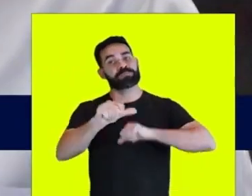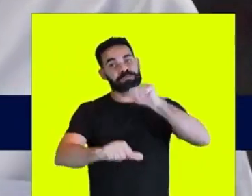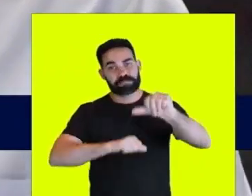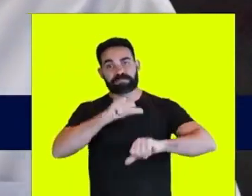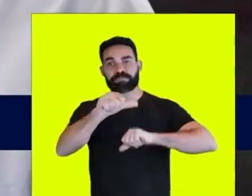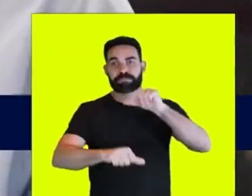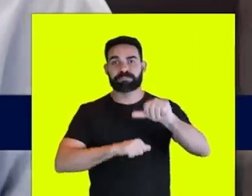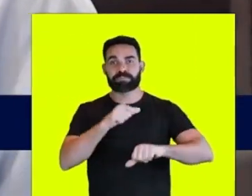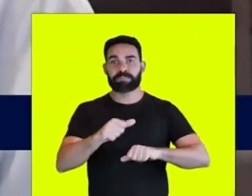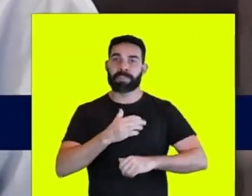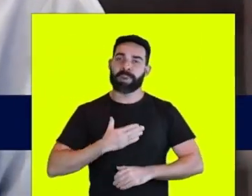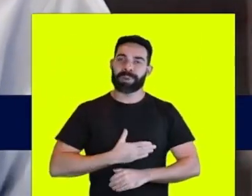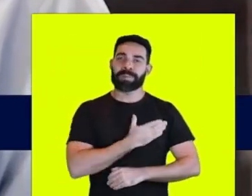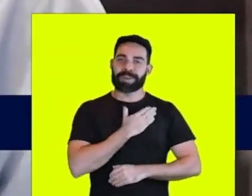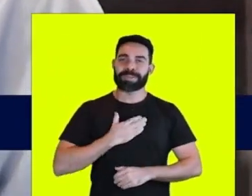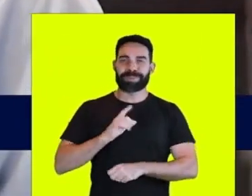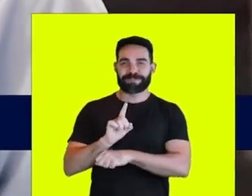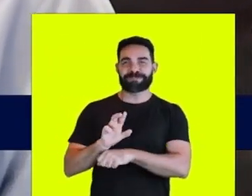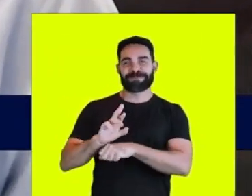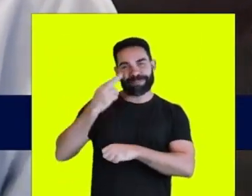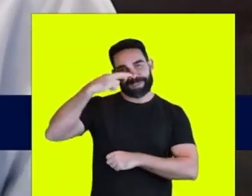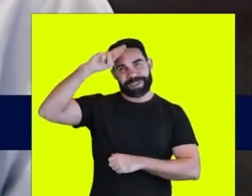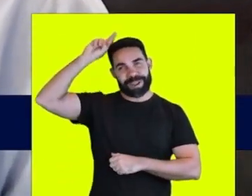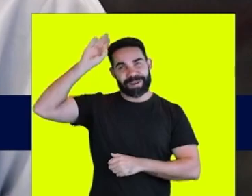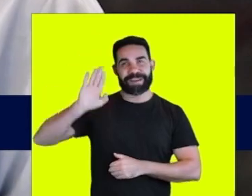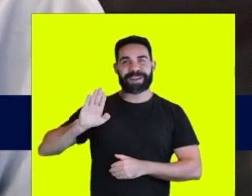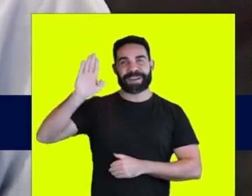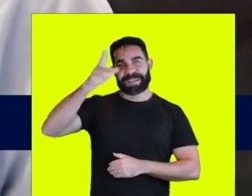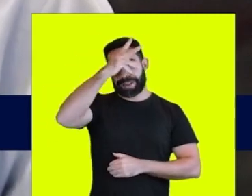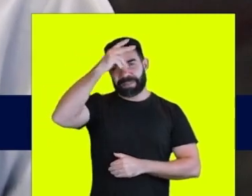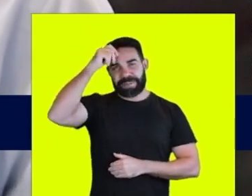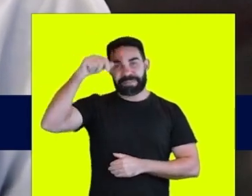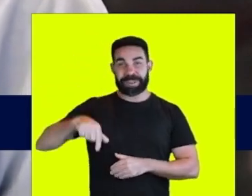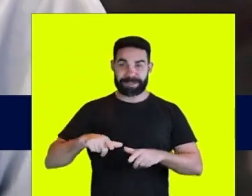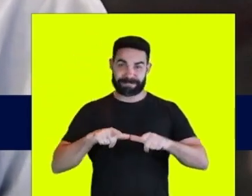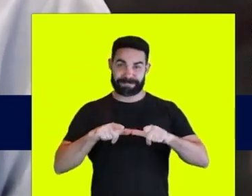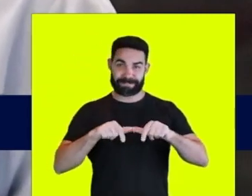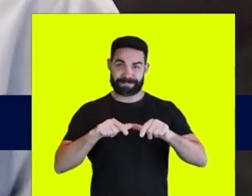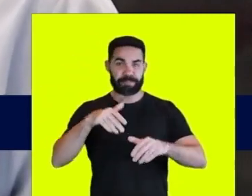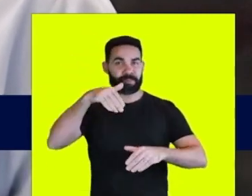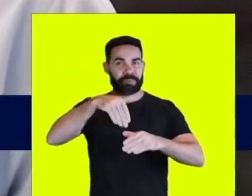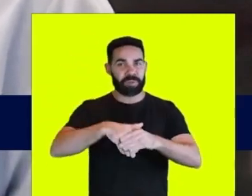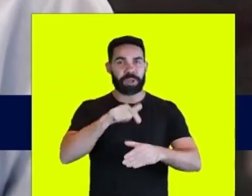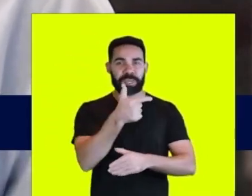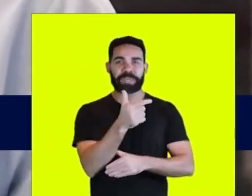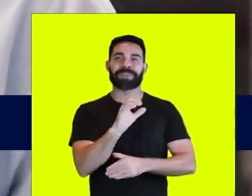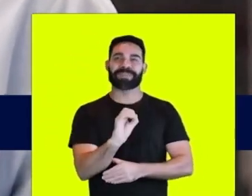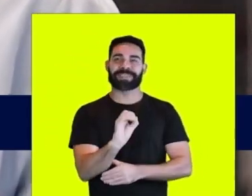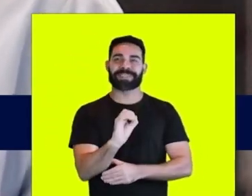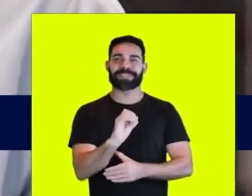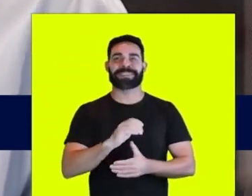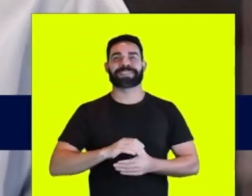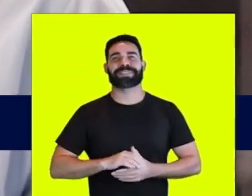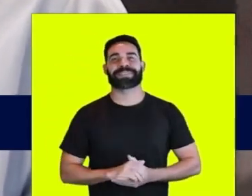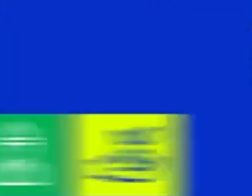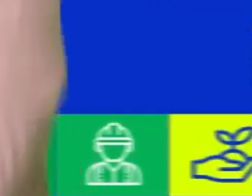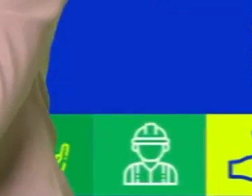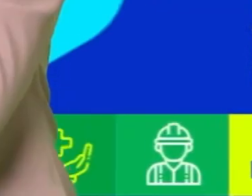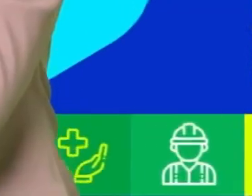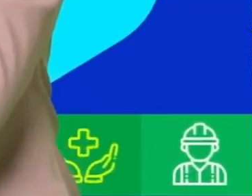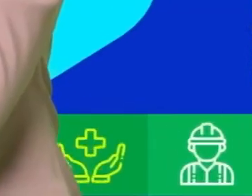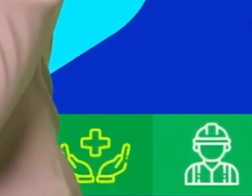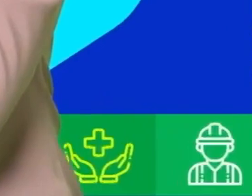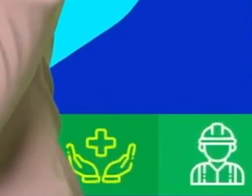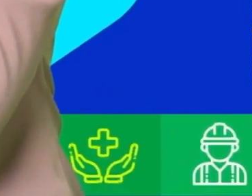precisa urgente de mudança. Prazer, sou o Dr. Raul, candidato a prefeito de Bauru. Vote 20.